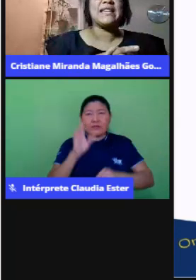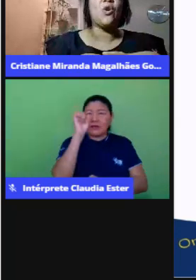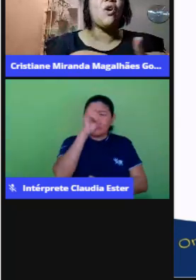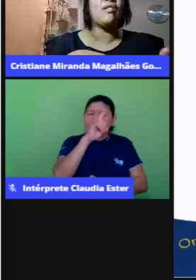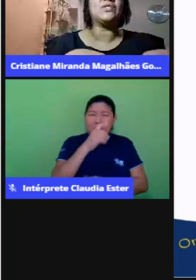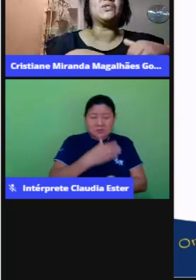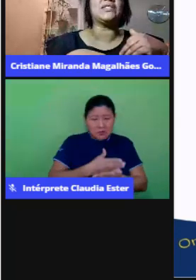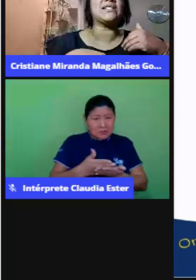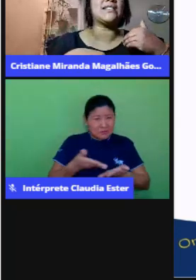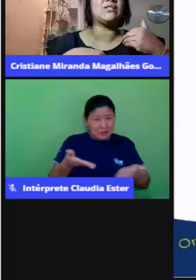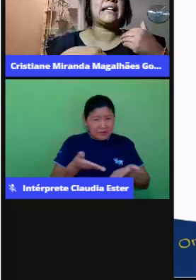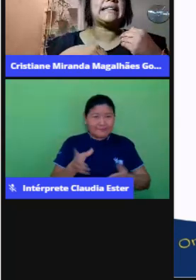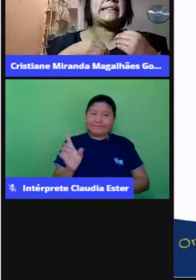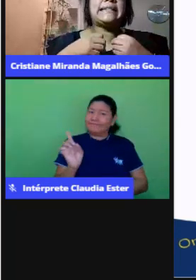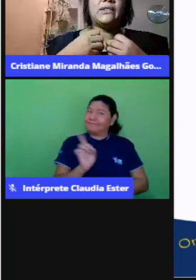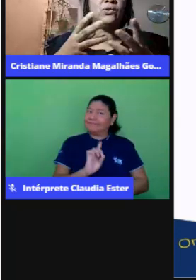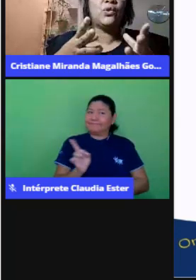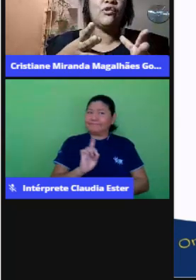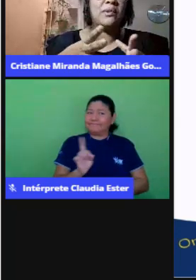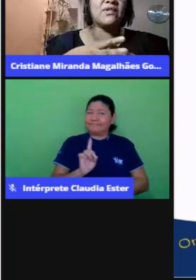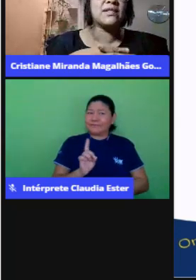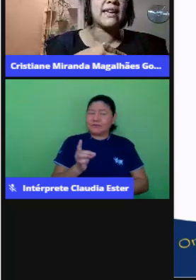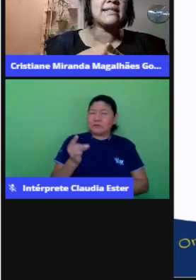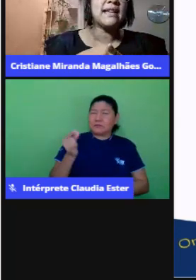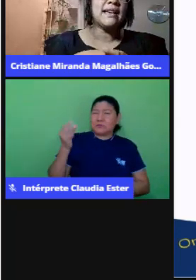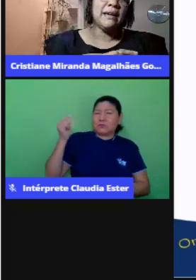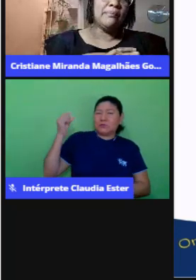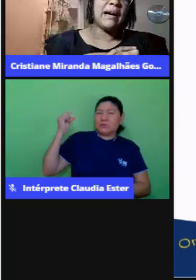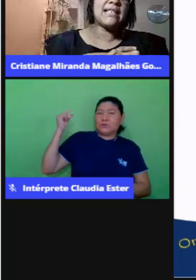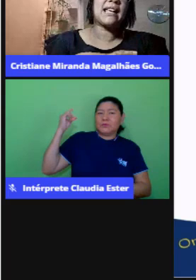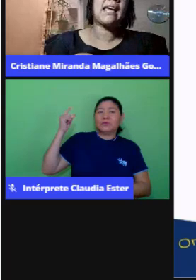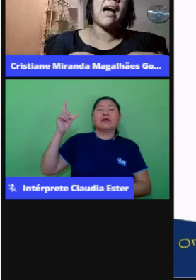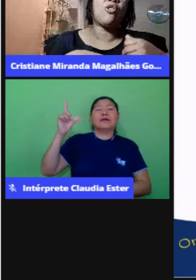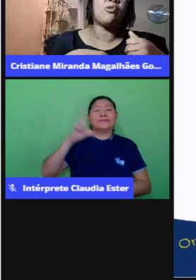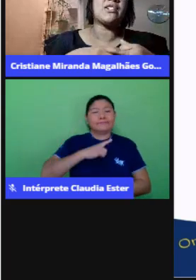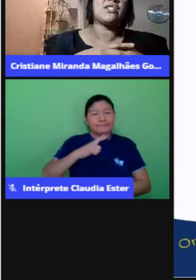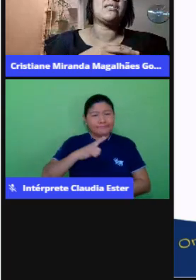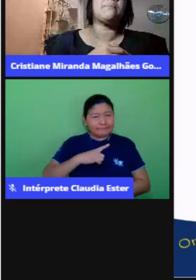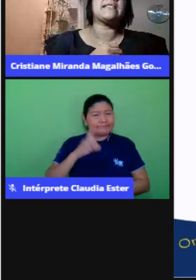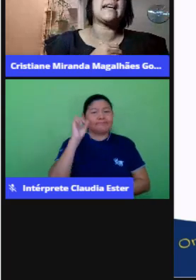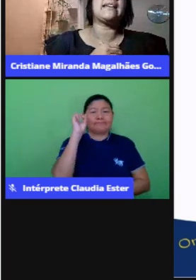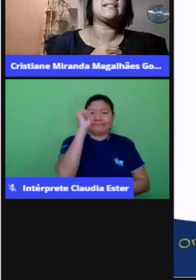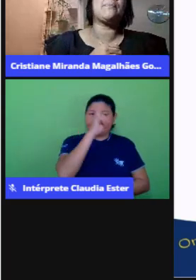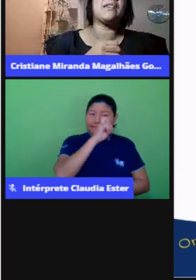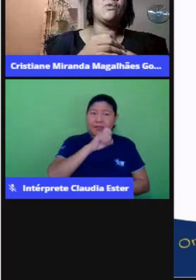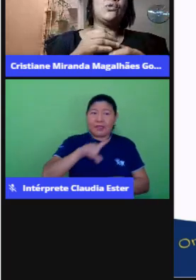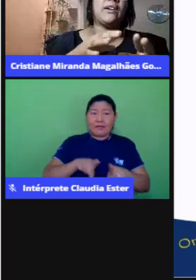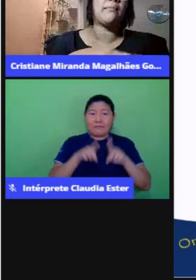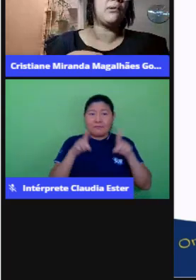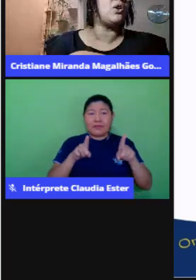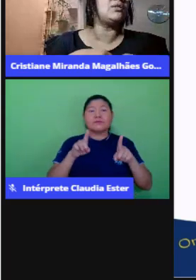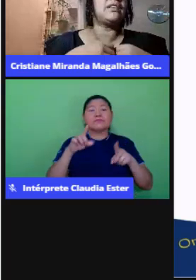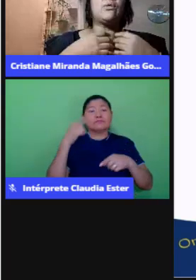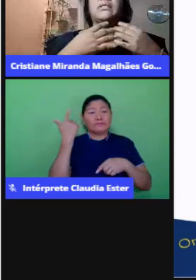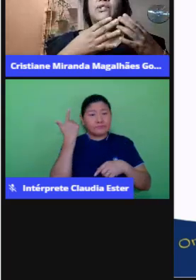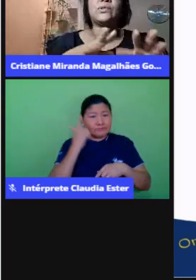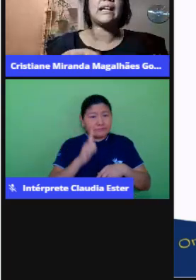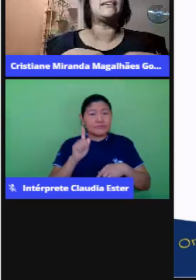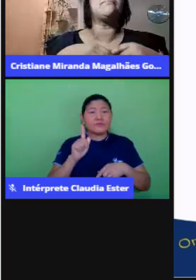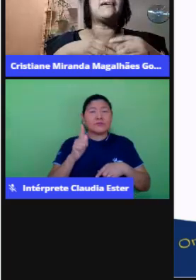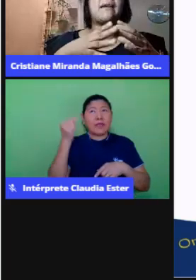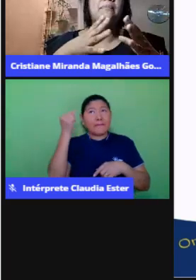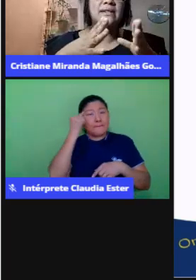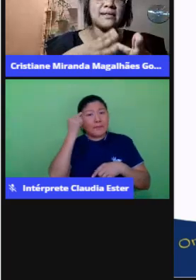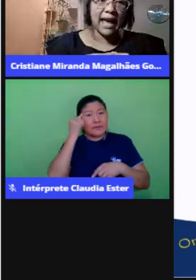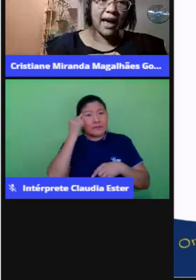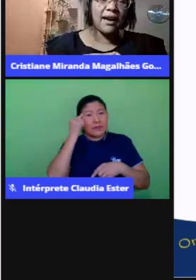é uma coisa nova, eu não estou trazendo nada tão novo para vocês, mas é algo para a gente se pensar nesse período remoto e quando